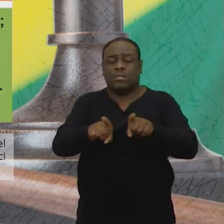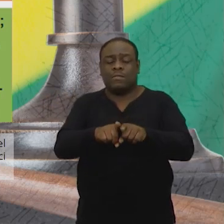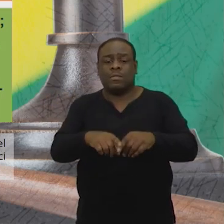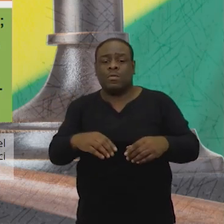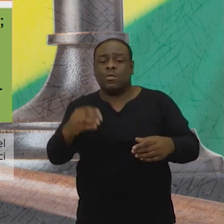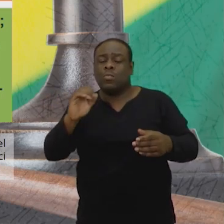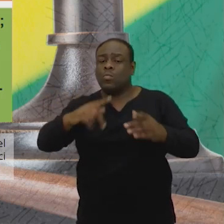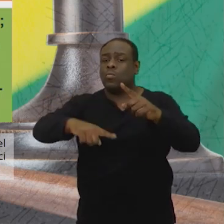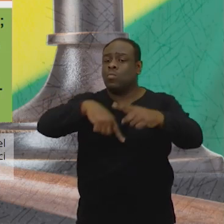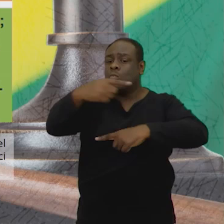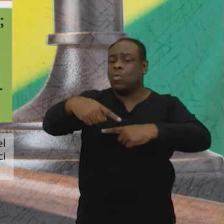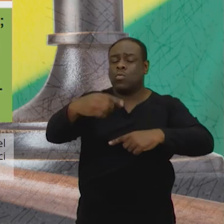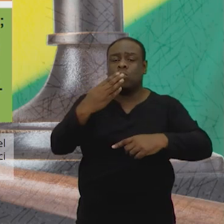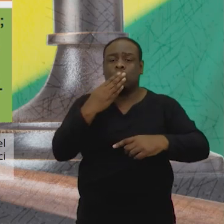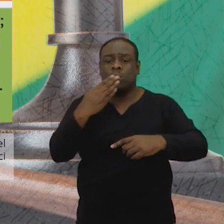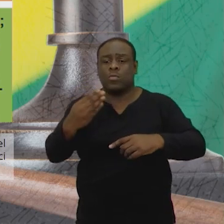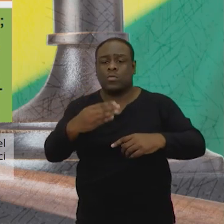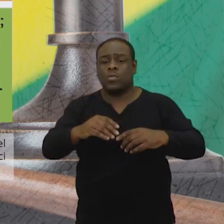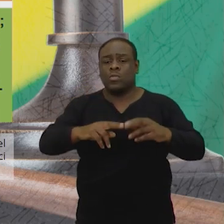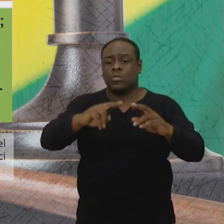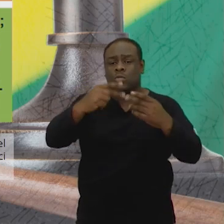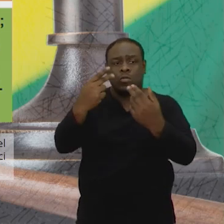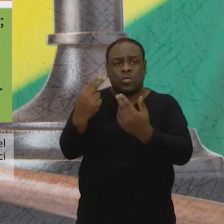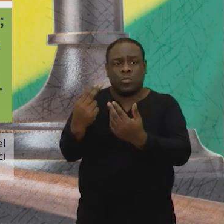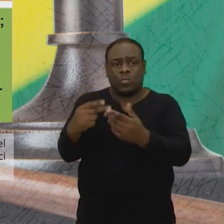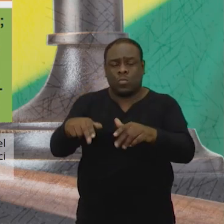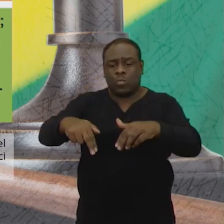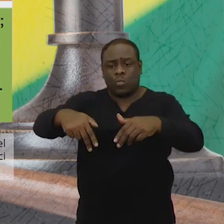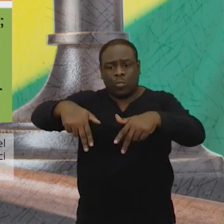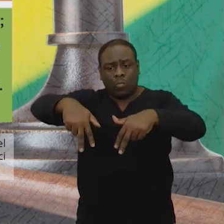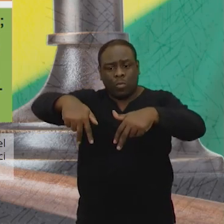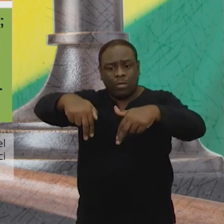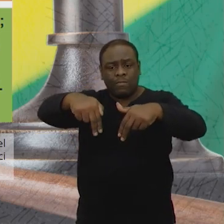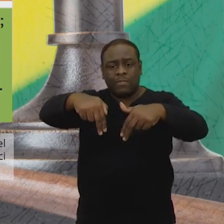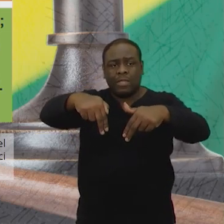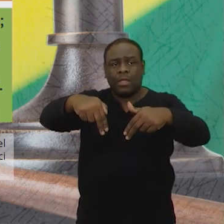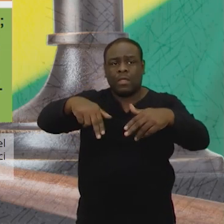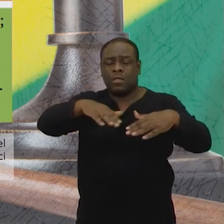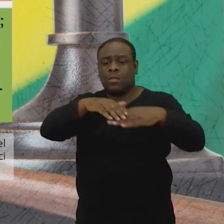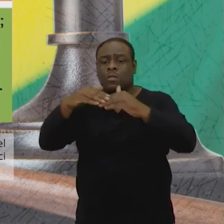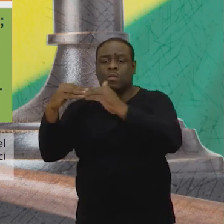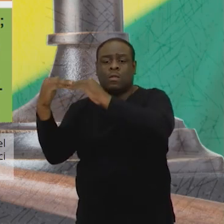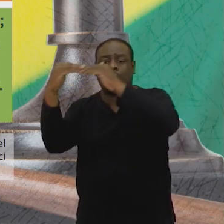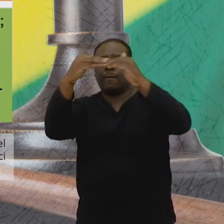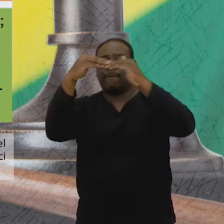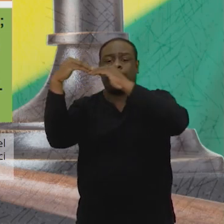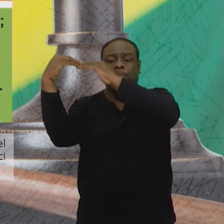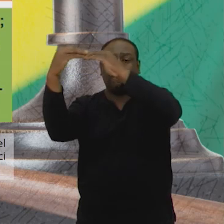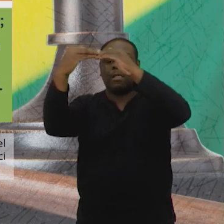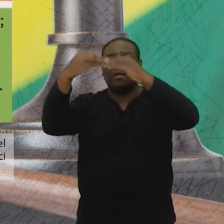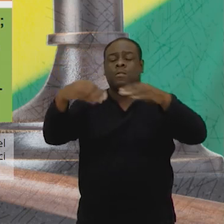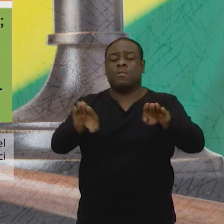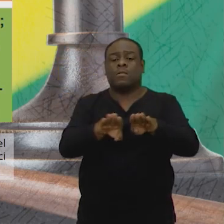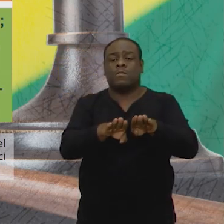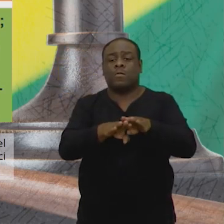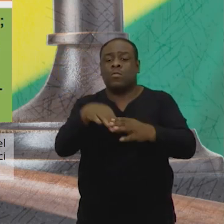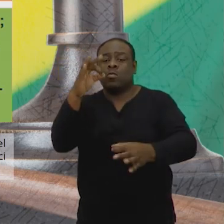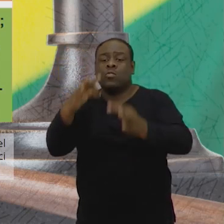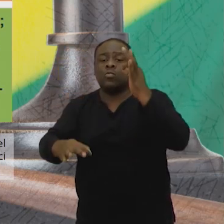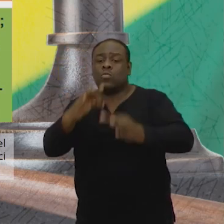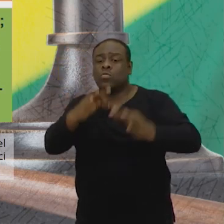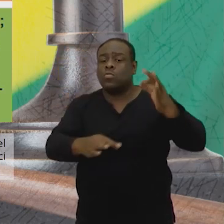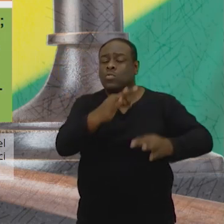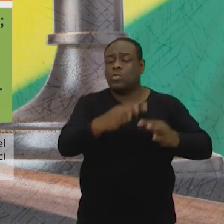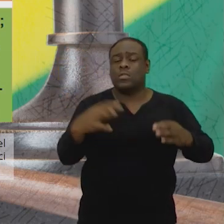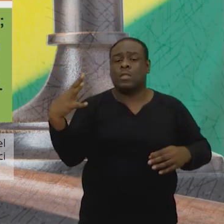Mais um pedido, igualdade para homens e mulheres, né, que é uma luta já muito antiga na história da humanidade. Justiça mais